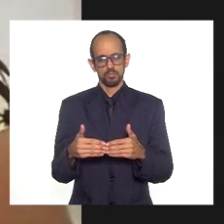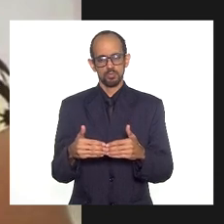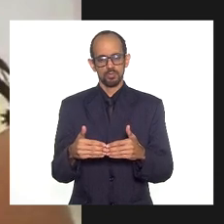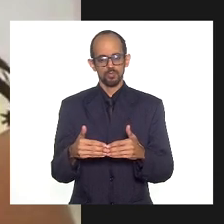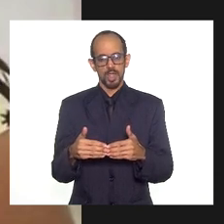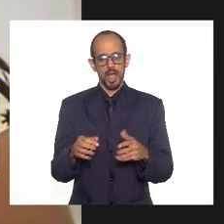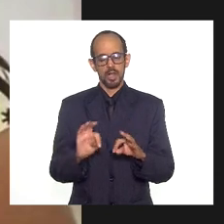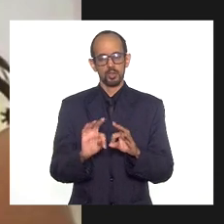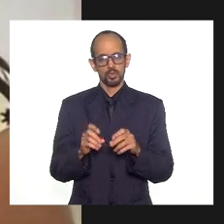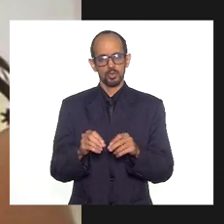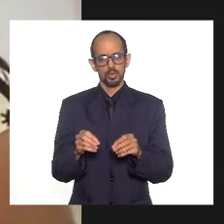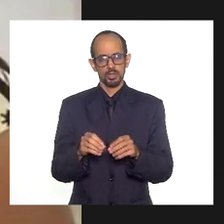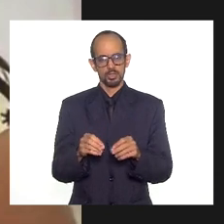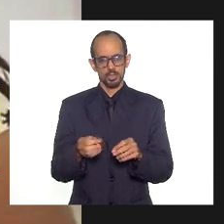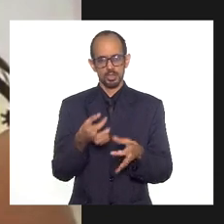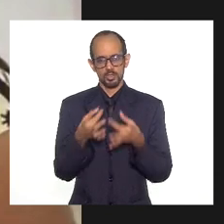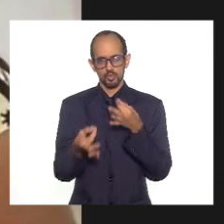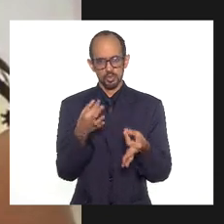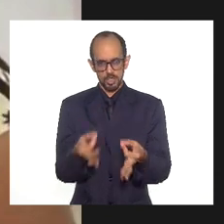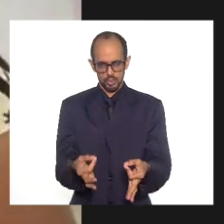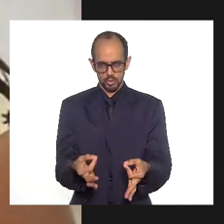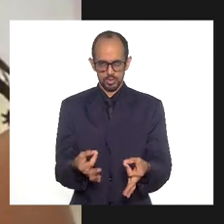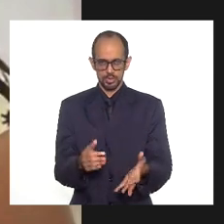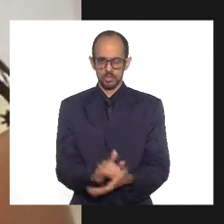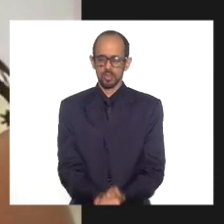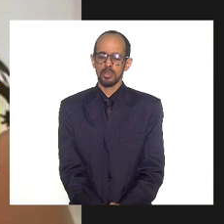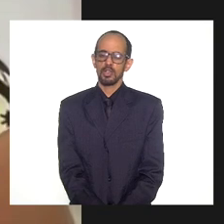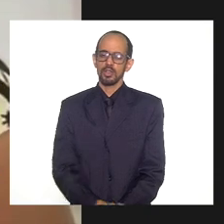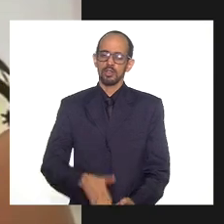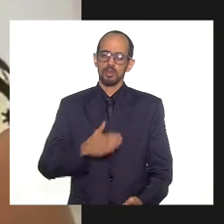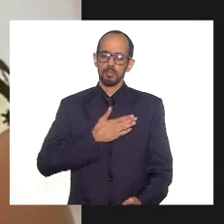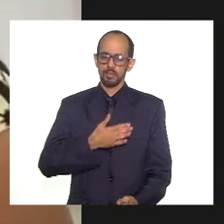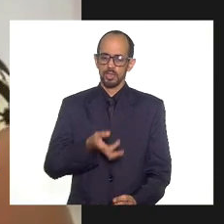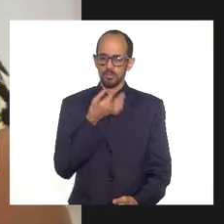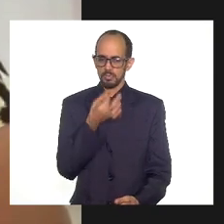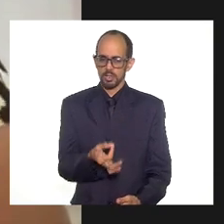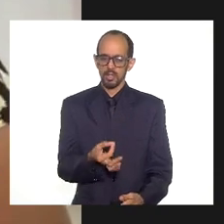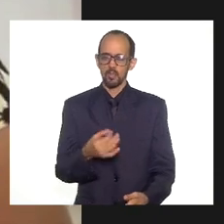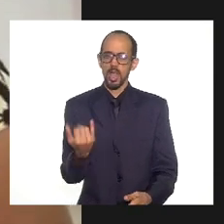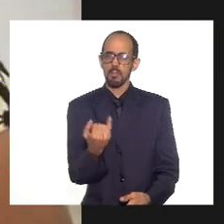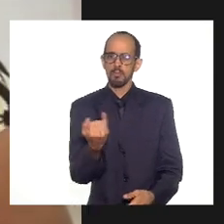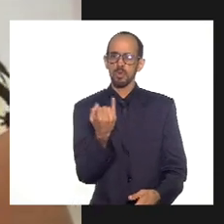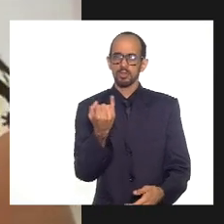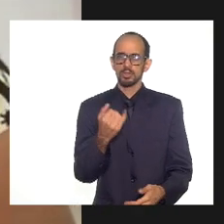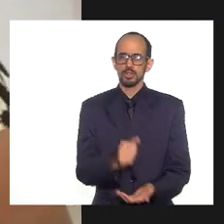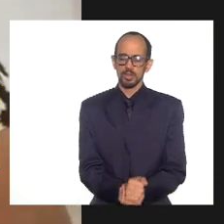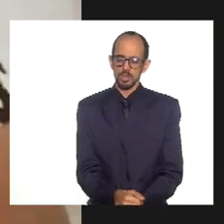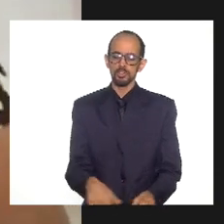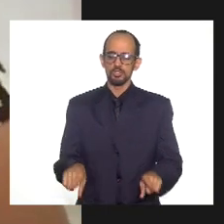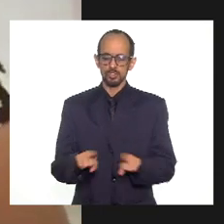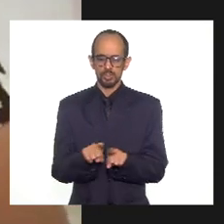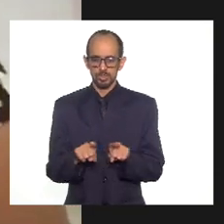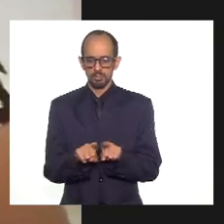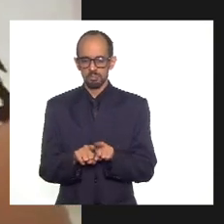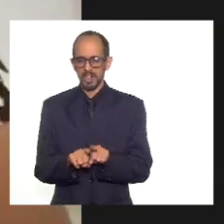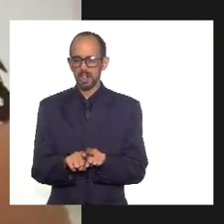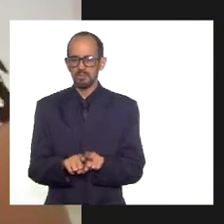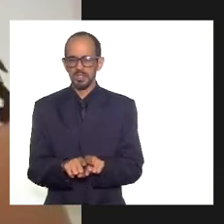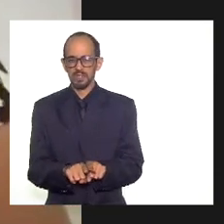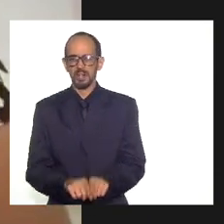a esses dispositivos. Então, eu acho que é super importante, inclusive, nesses